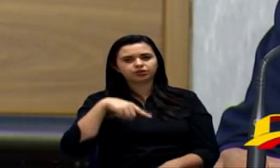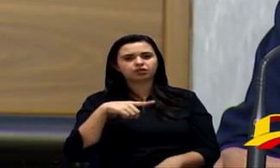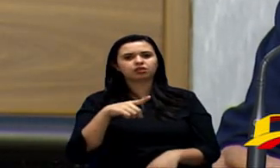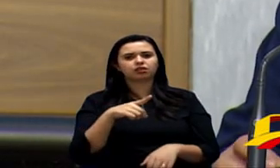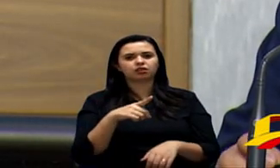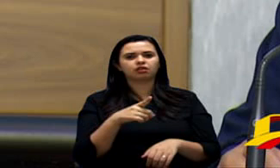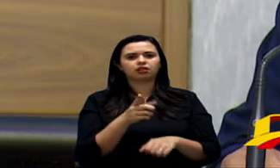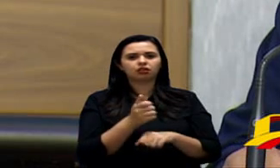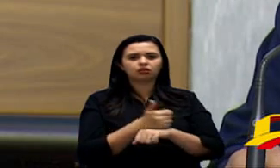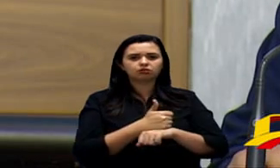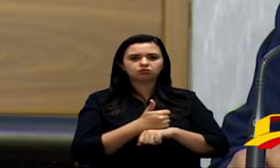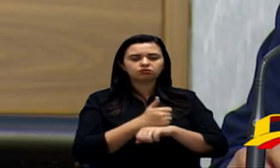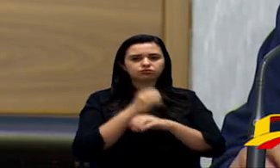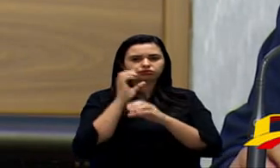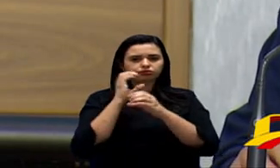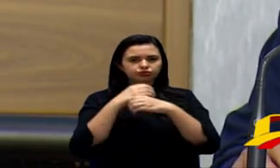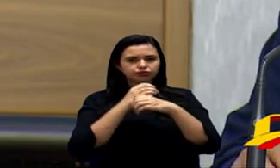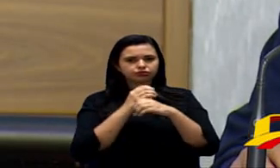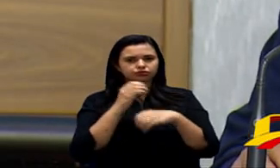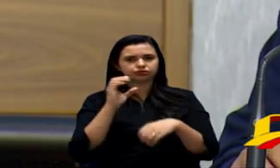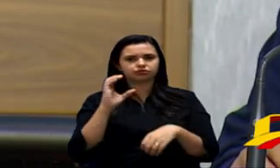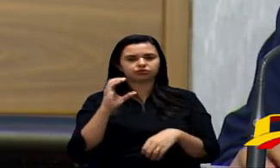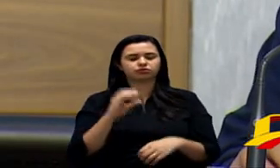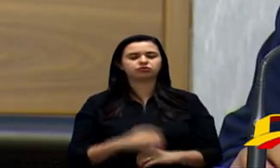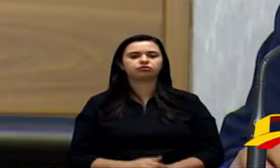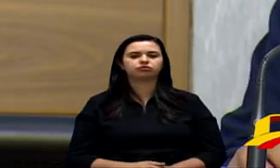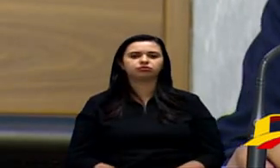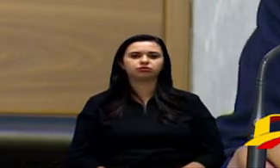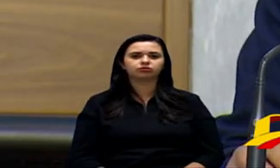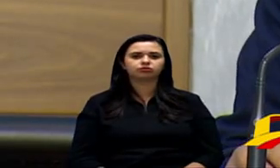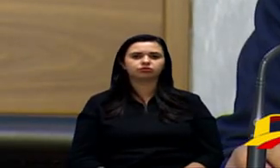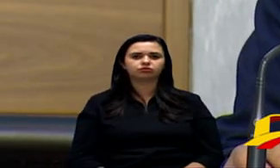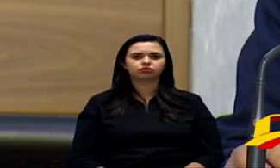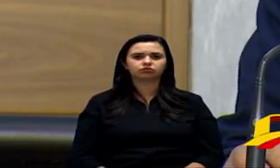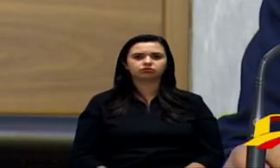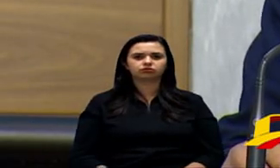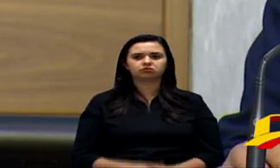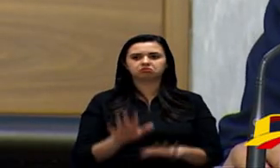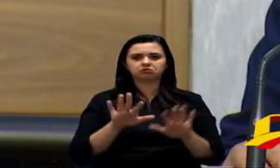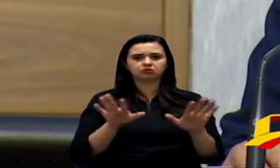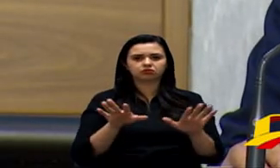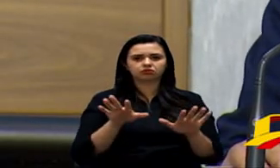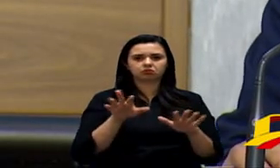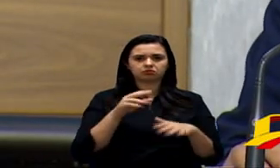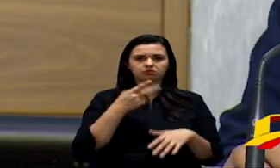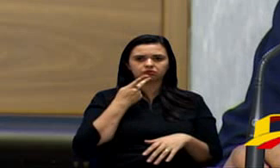Bittencourt. Você vai falar daí mesmo, Gabriel? Quer falar da tribuna? Daí mesmo? Você que sabe, Gabriel.